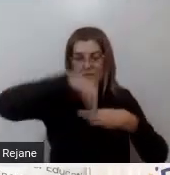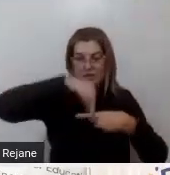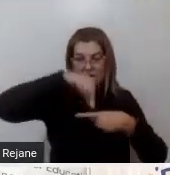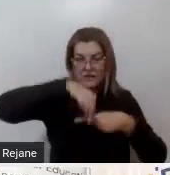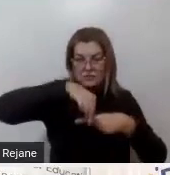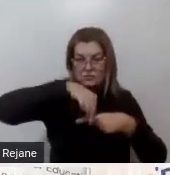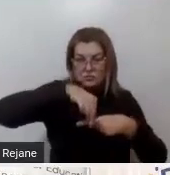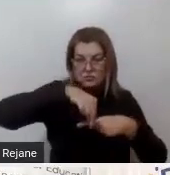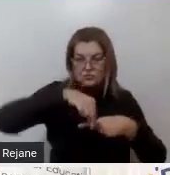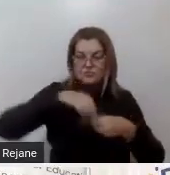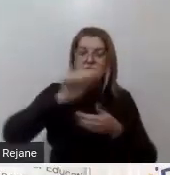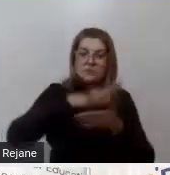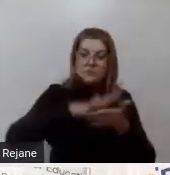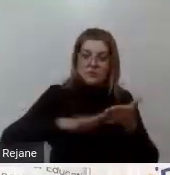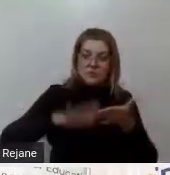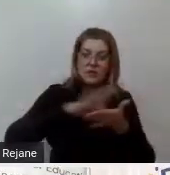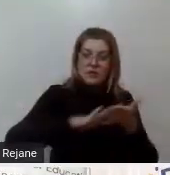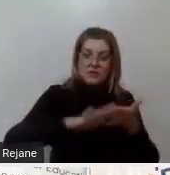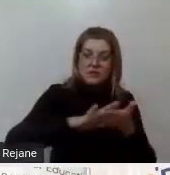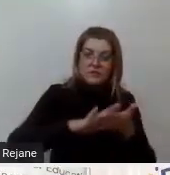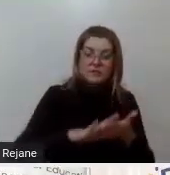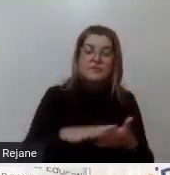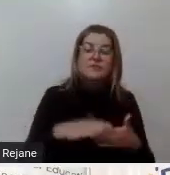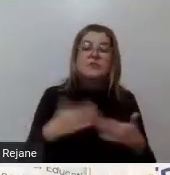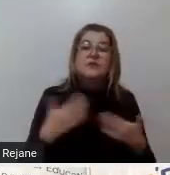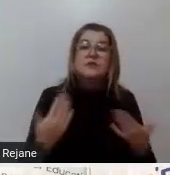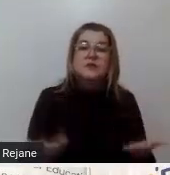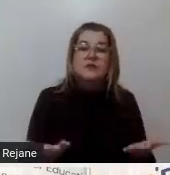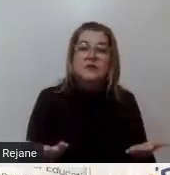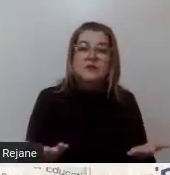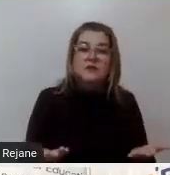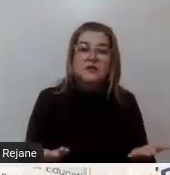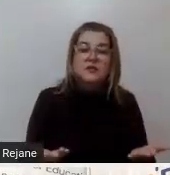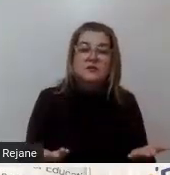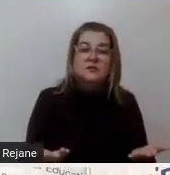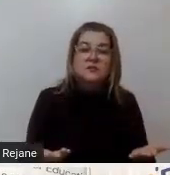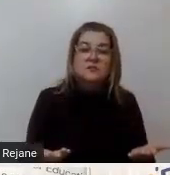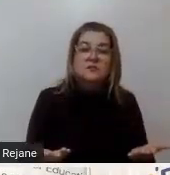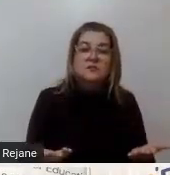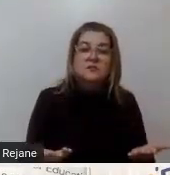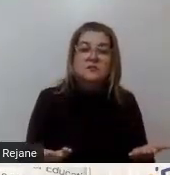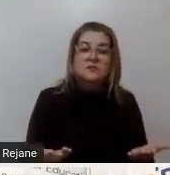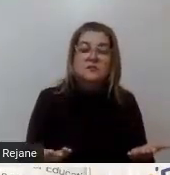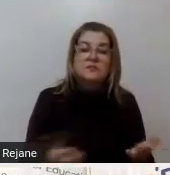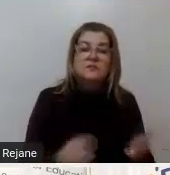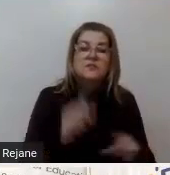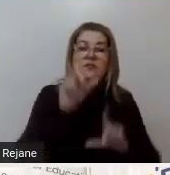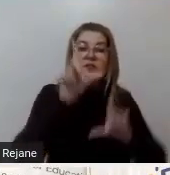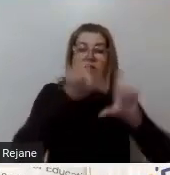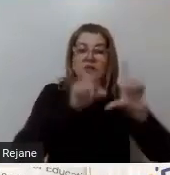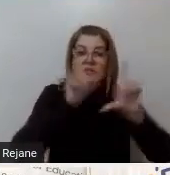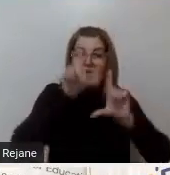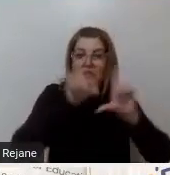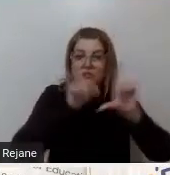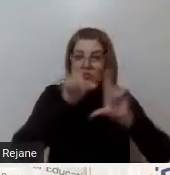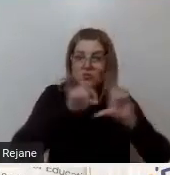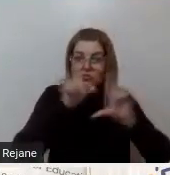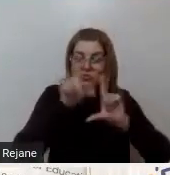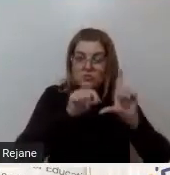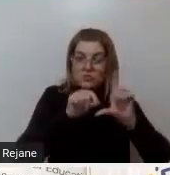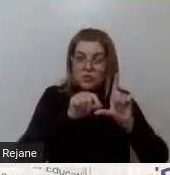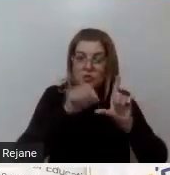essa tarefa. E aí, eu venho aqui agora e vou selecionar as partes que